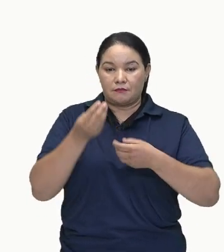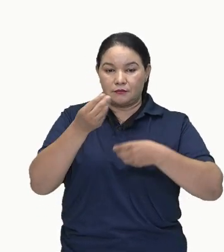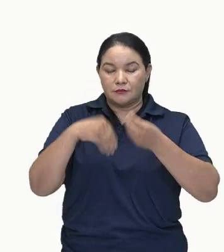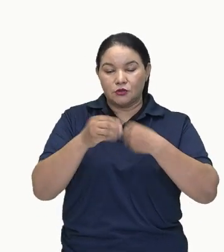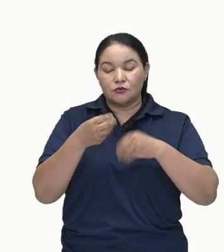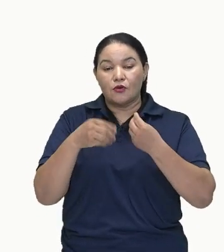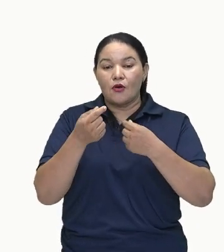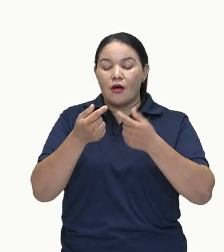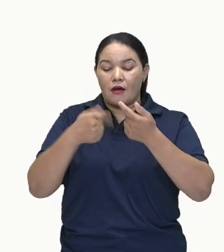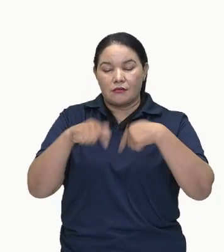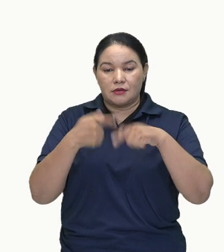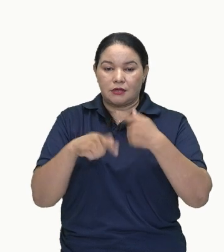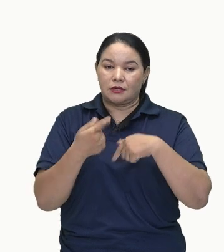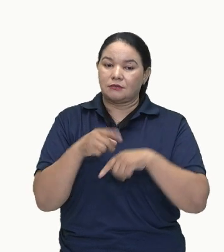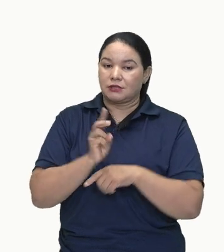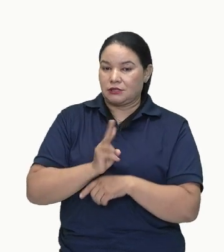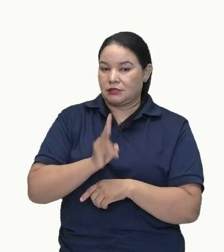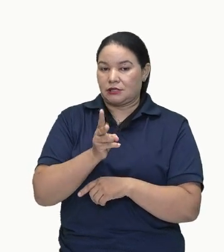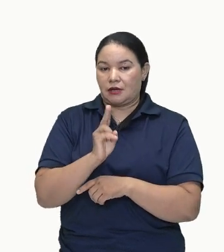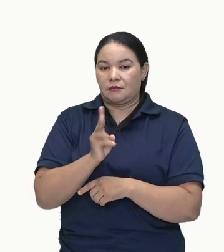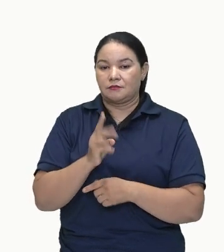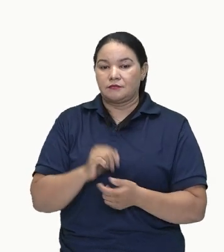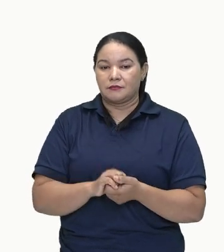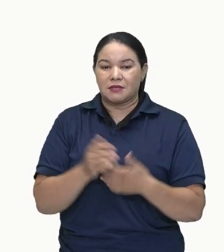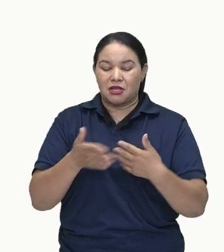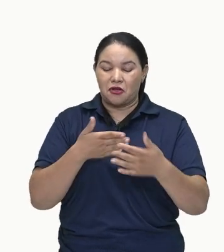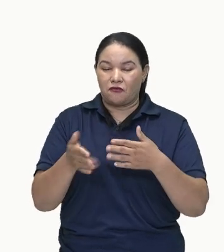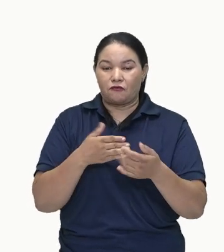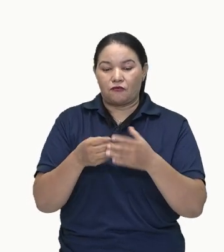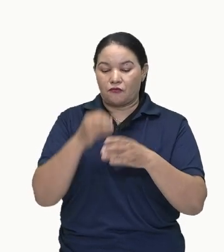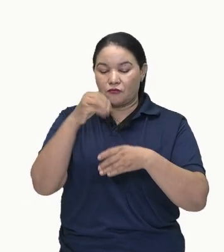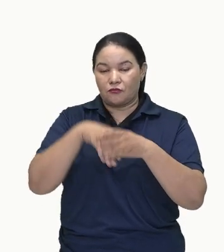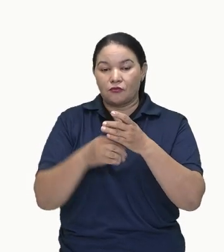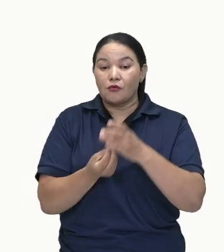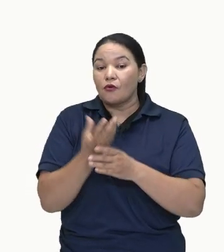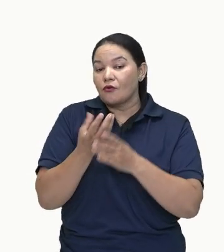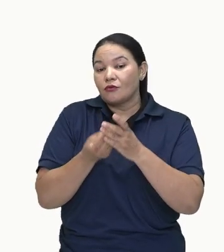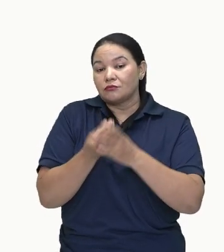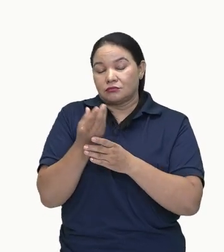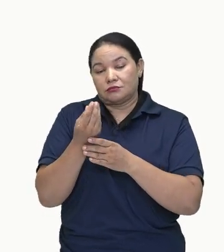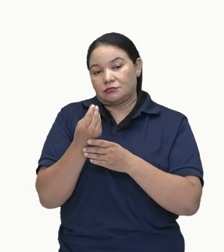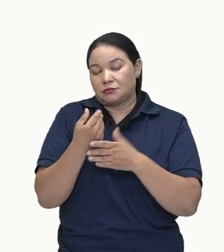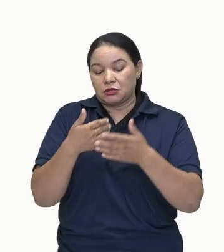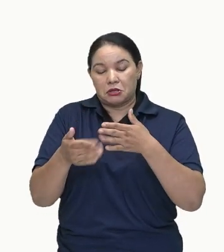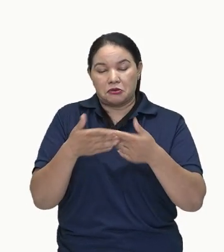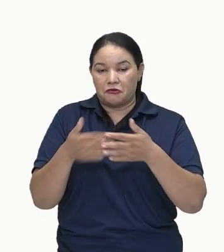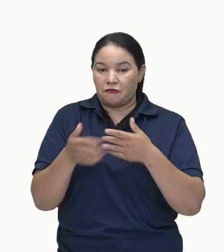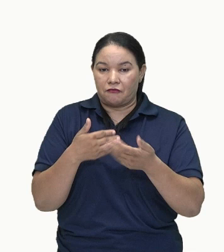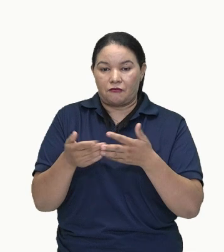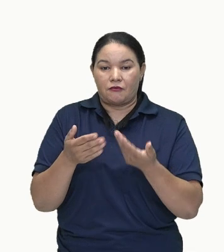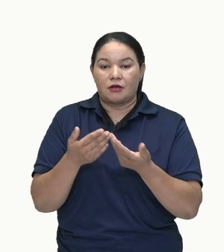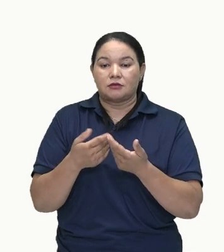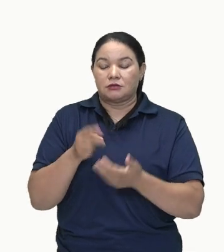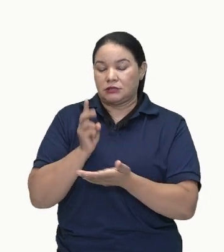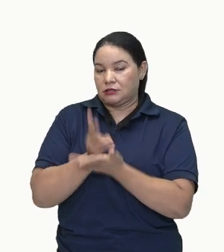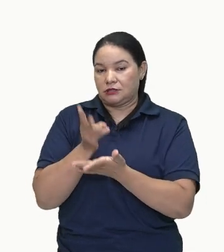percentual, independentemente da sua origem ou processo de preparação.